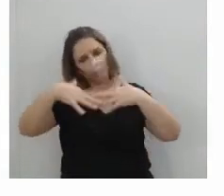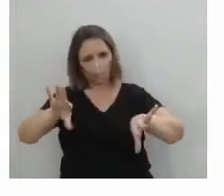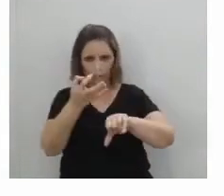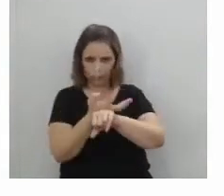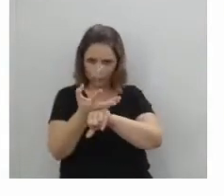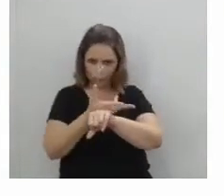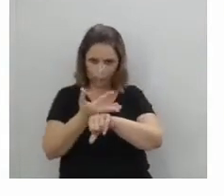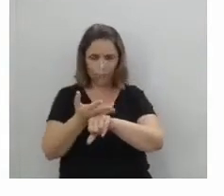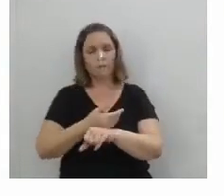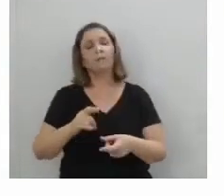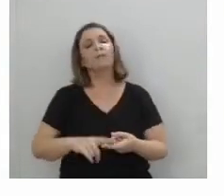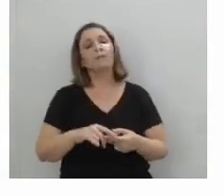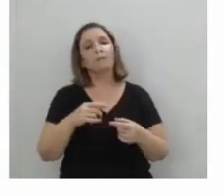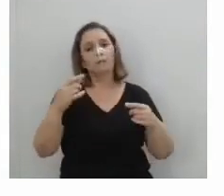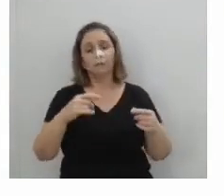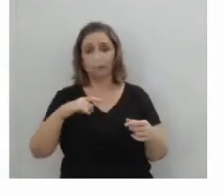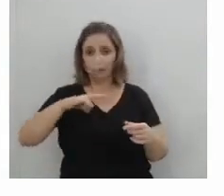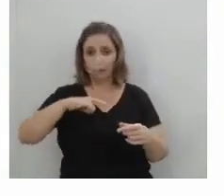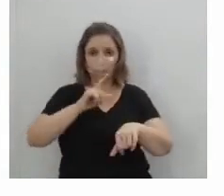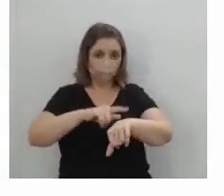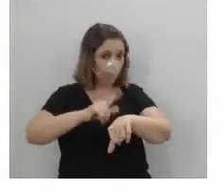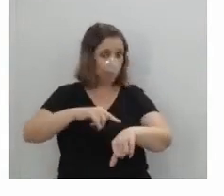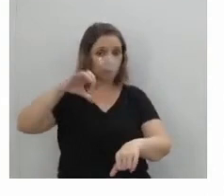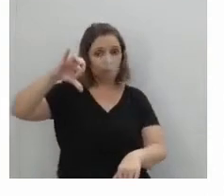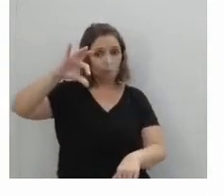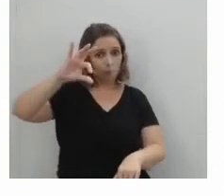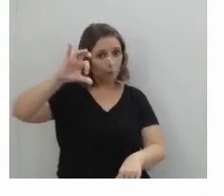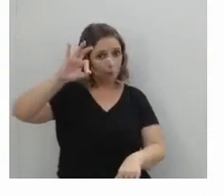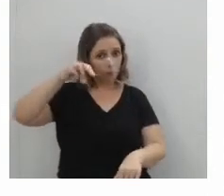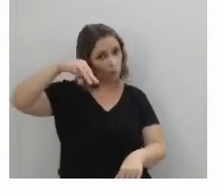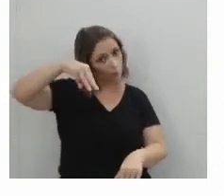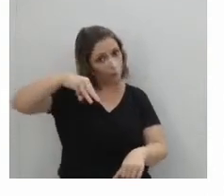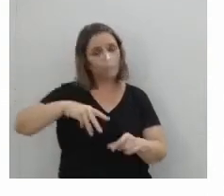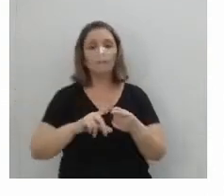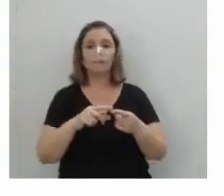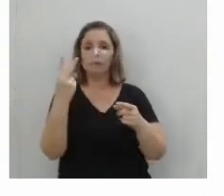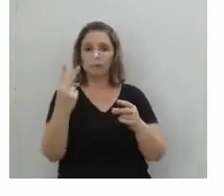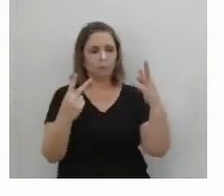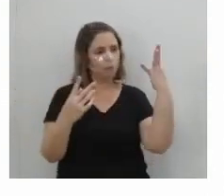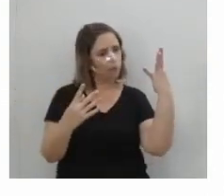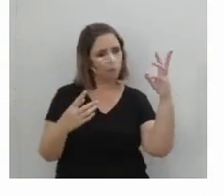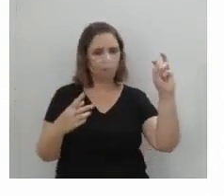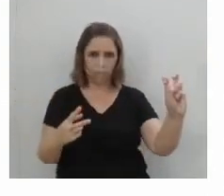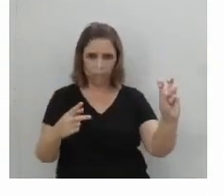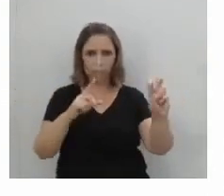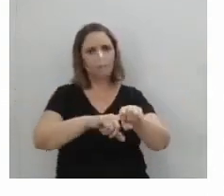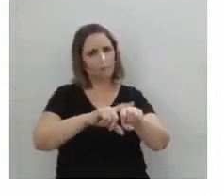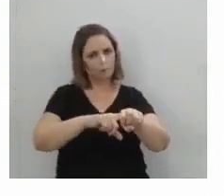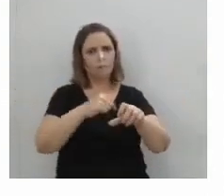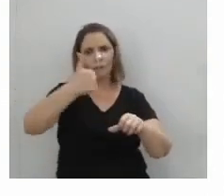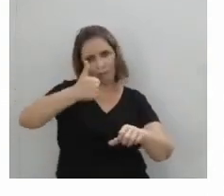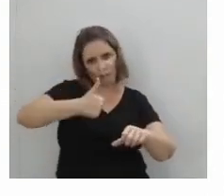Cada partida ela tem a duração de 90 minutos, que são divididos em 2 tempos cada. O primeiro tempo da partida